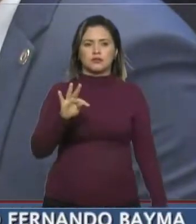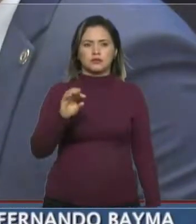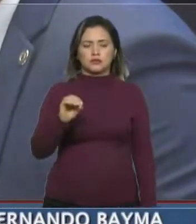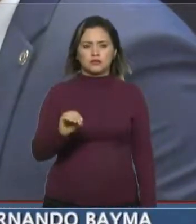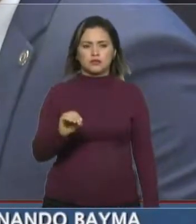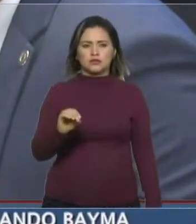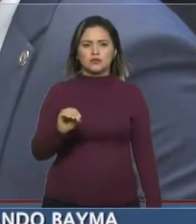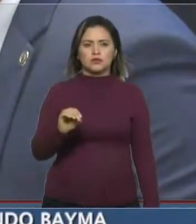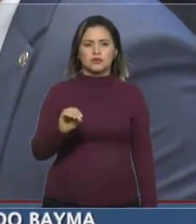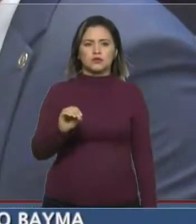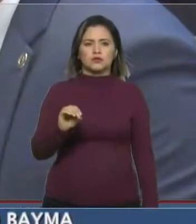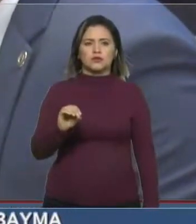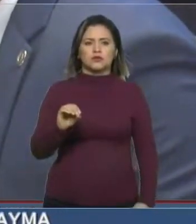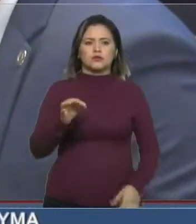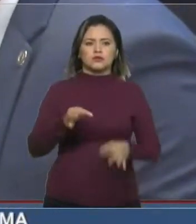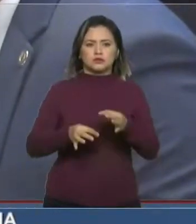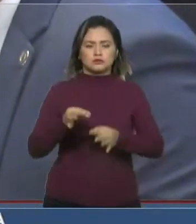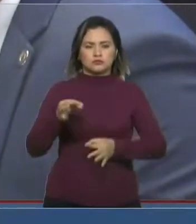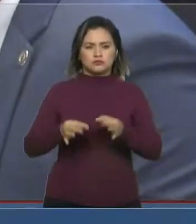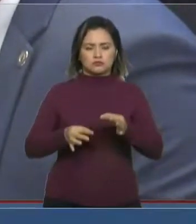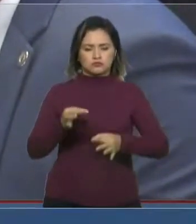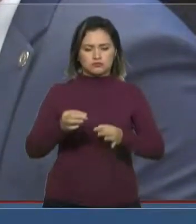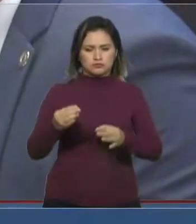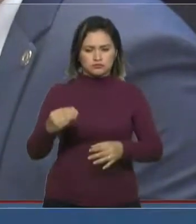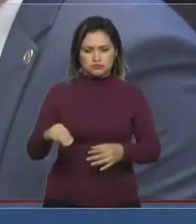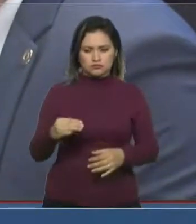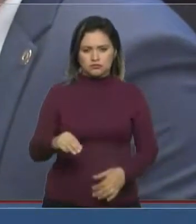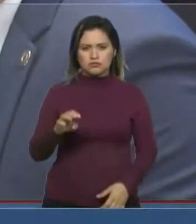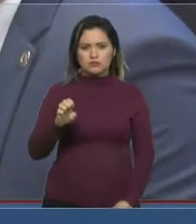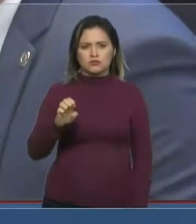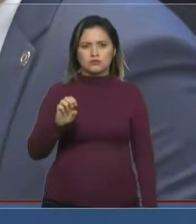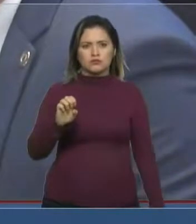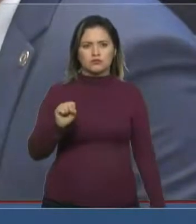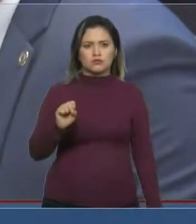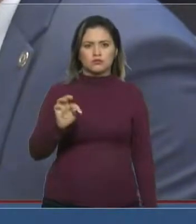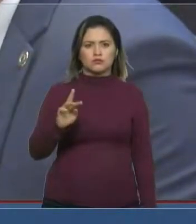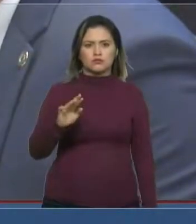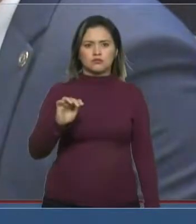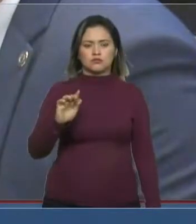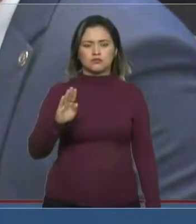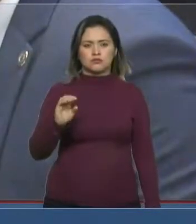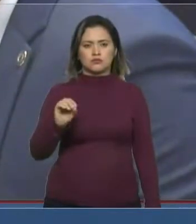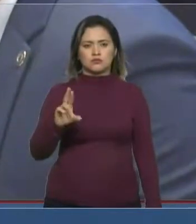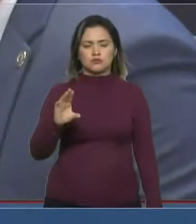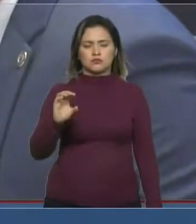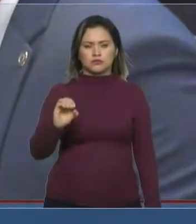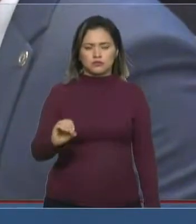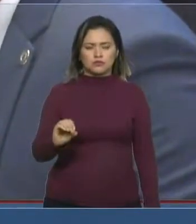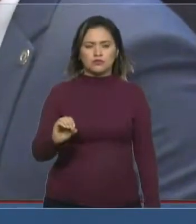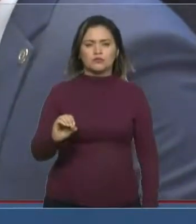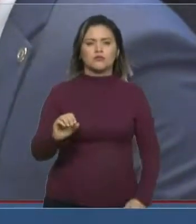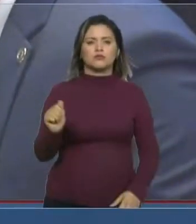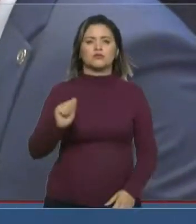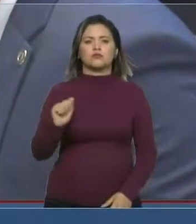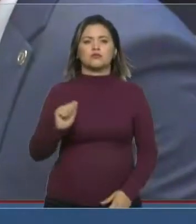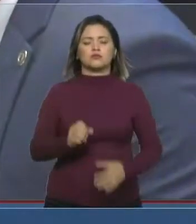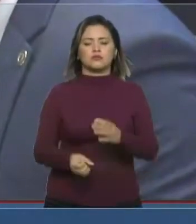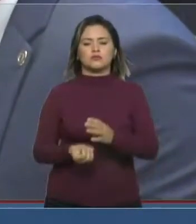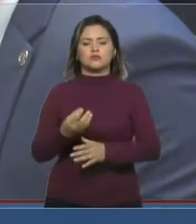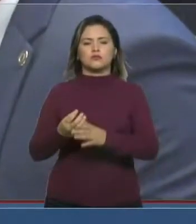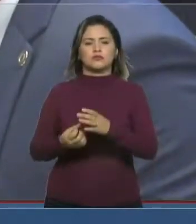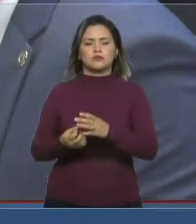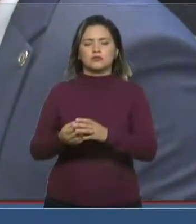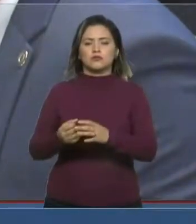Moreira, na categoria Jurista, Estribo de Ouro do Mérito Pecuário, da Associação de Criadores do Maranhão, homenagem